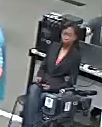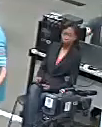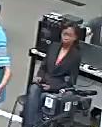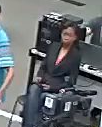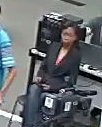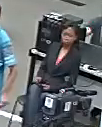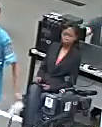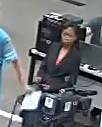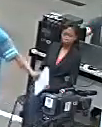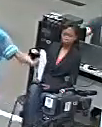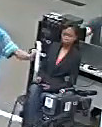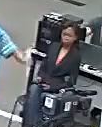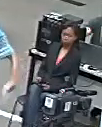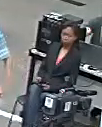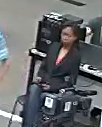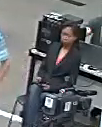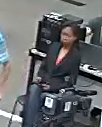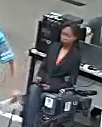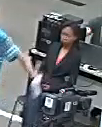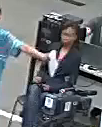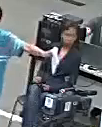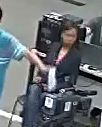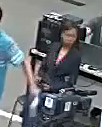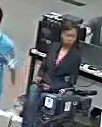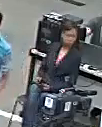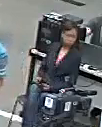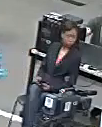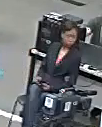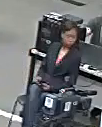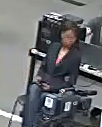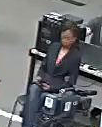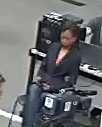favor tá chegando aí Sueli tá chegando o